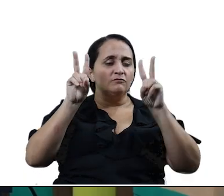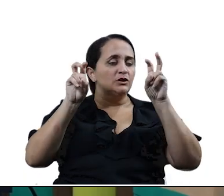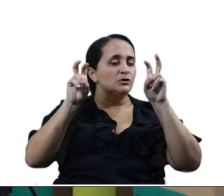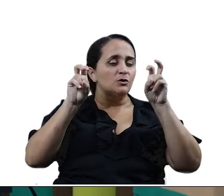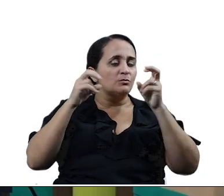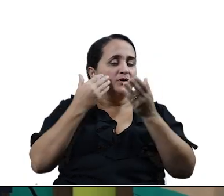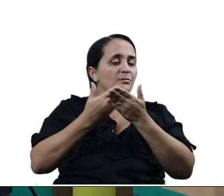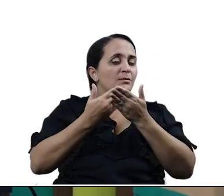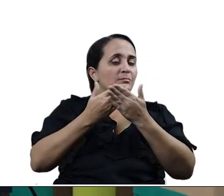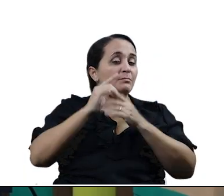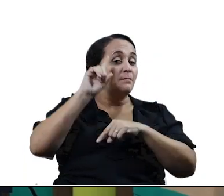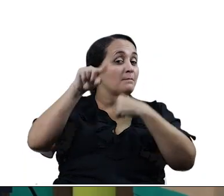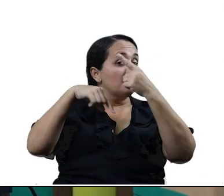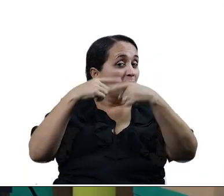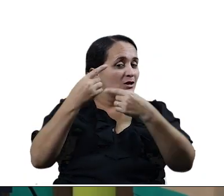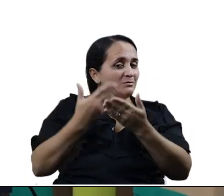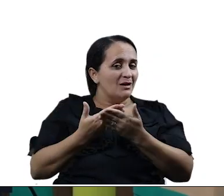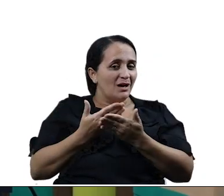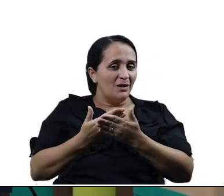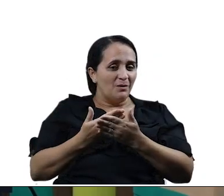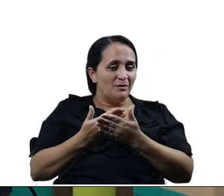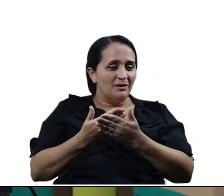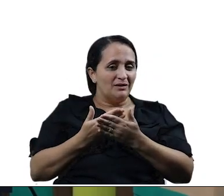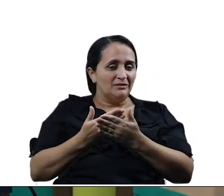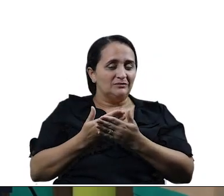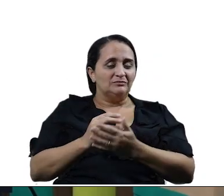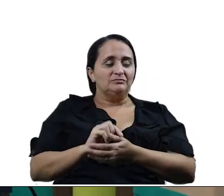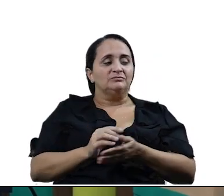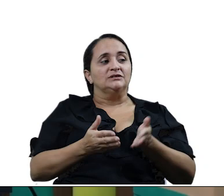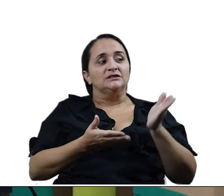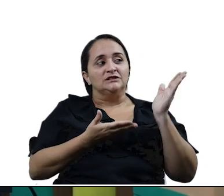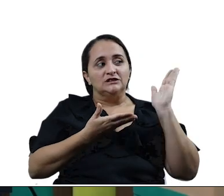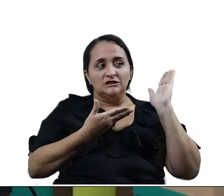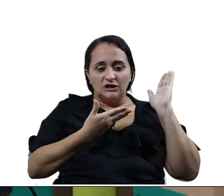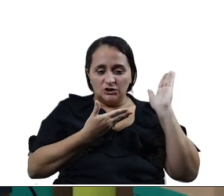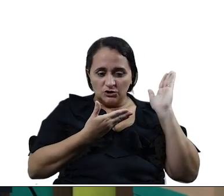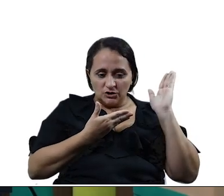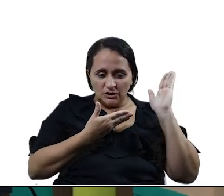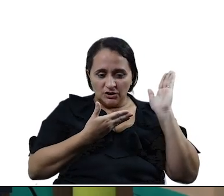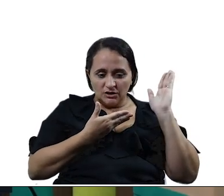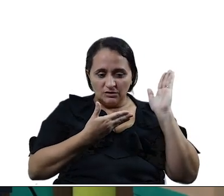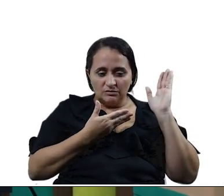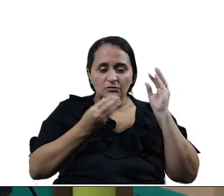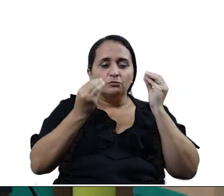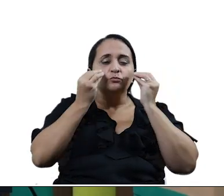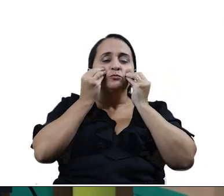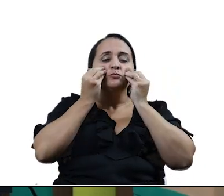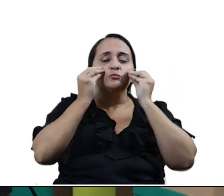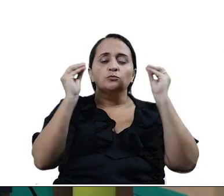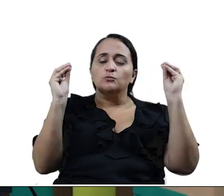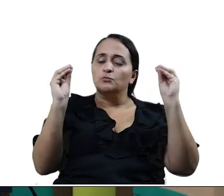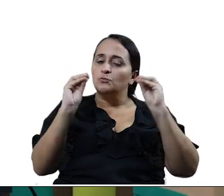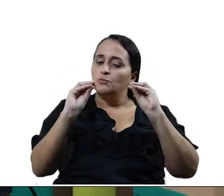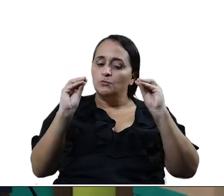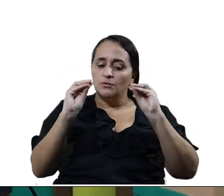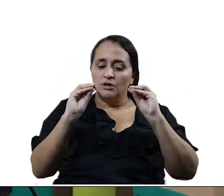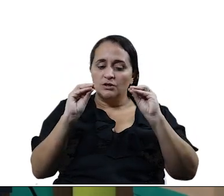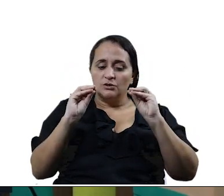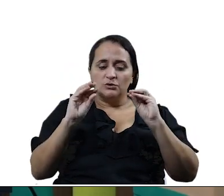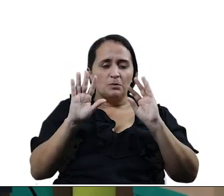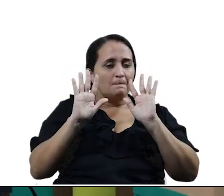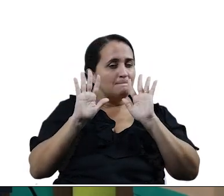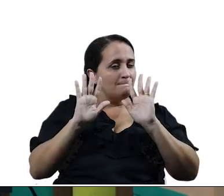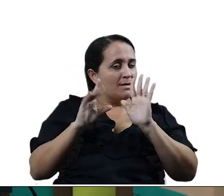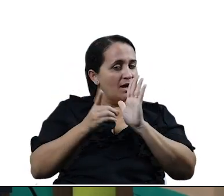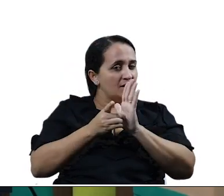viu? Deixo aqui para vocês um beijo, mas antes de encerrar, eu vou